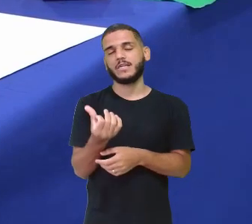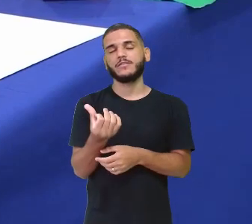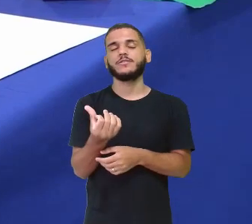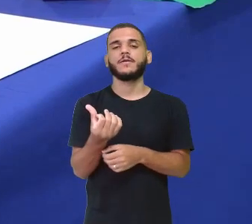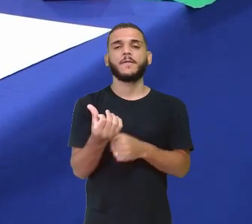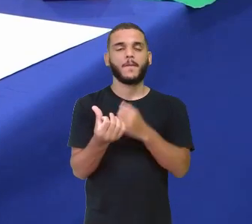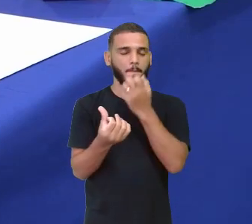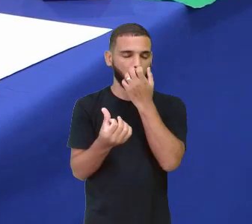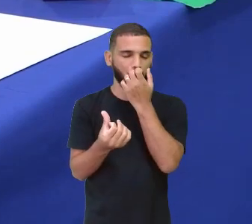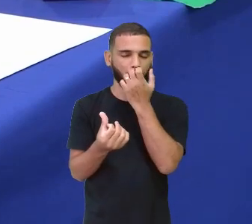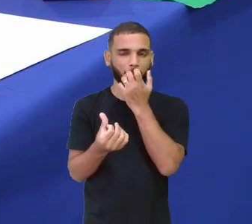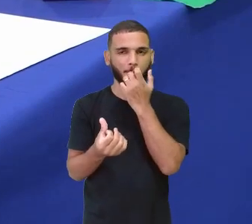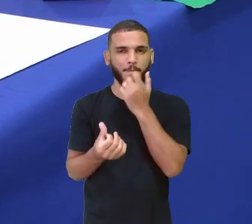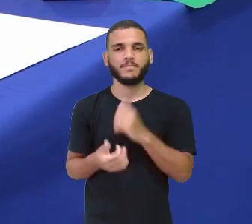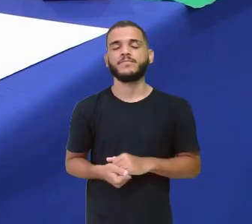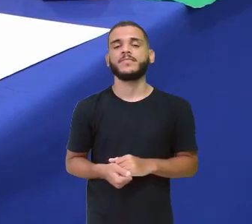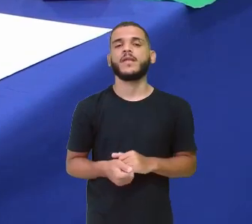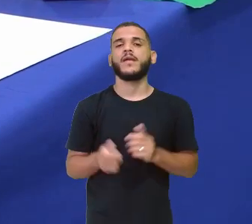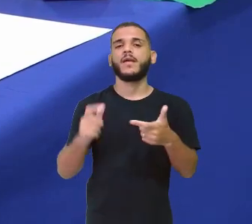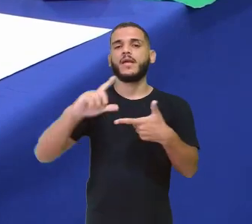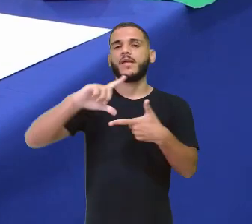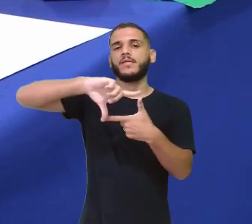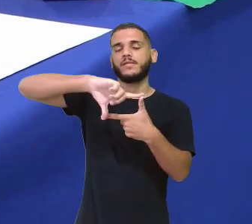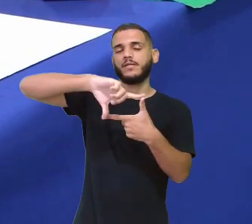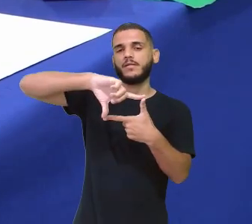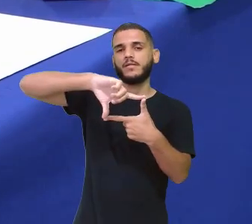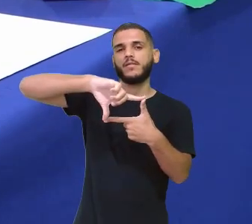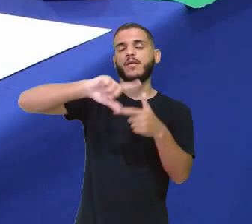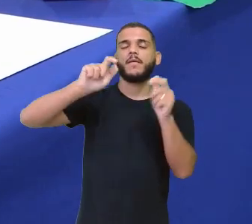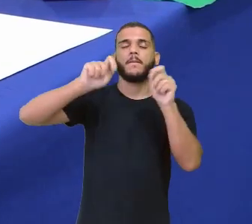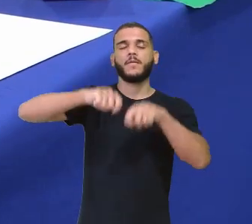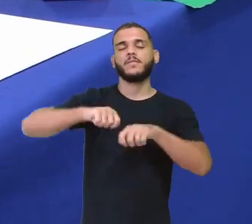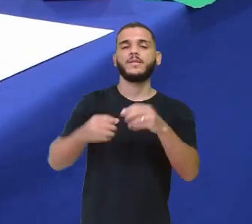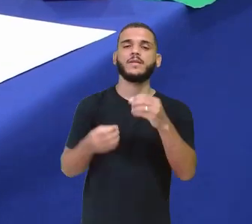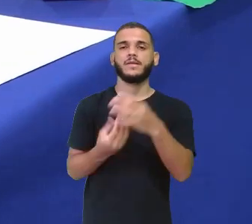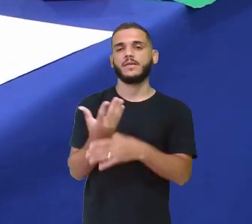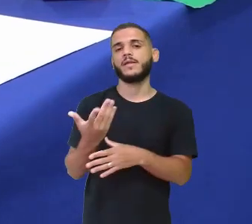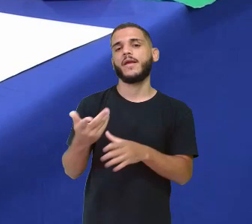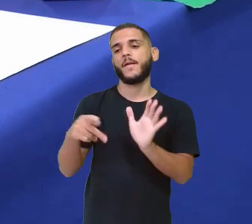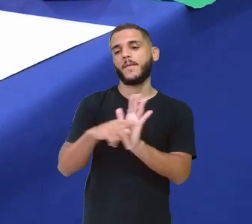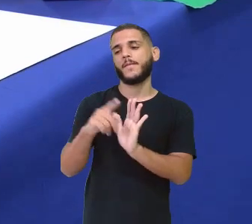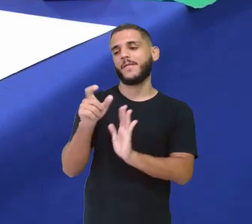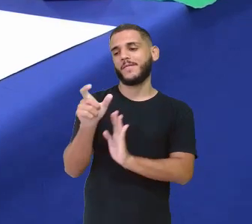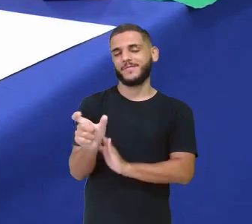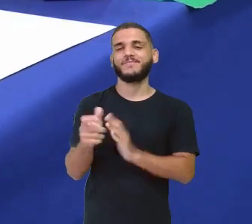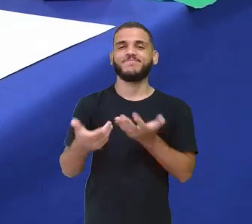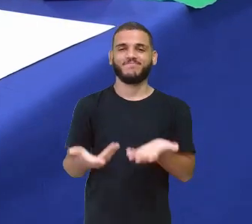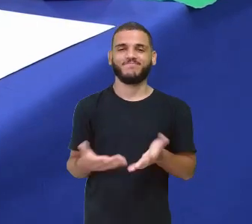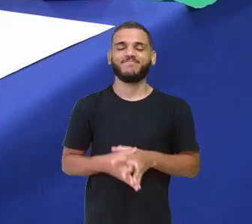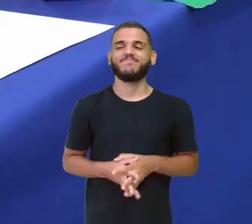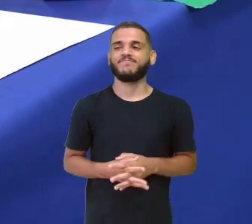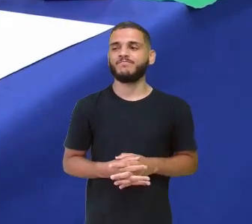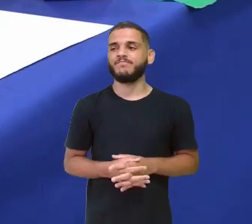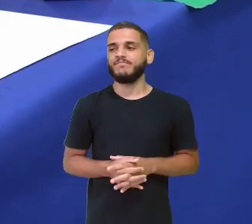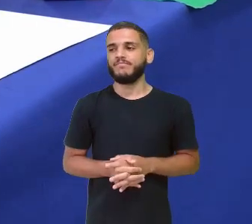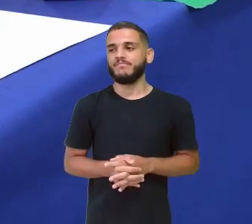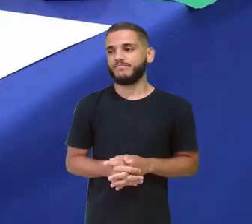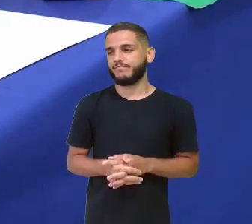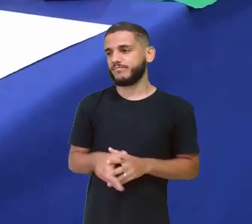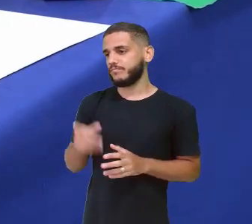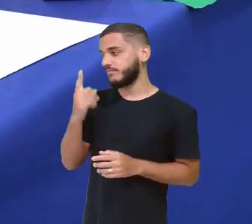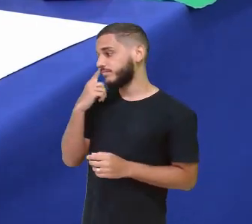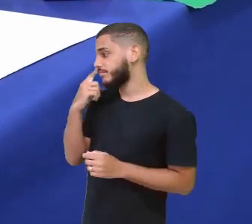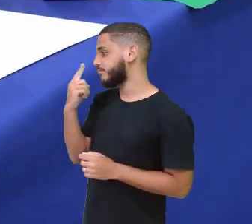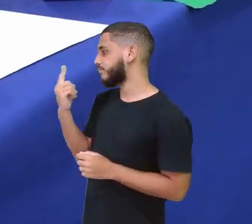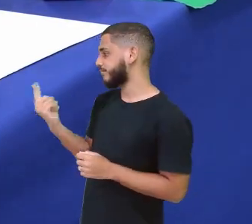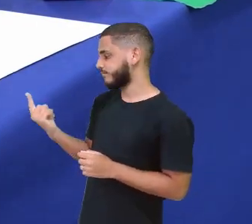pedacinhos retangulares, eu consigo formar um paralelepípedo, que é esse aqui que a gente acabou de ver. E através